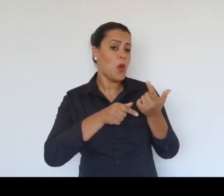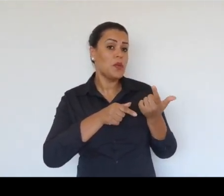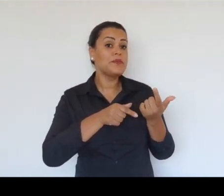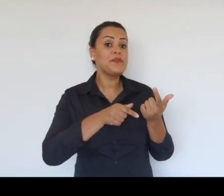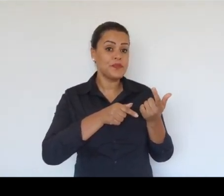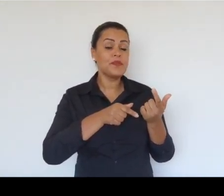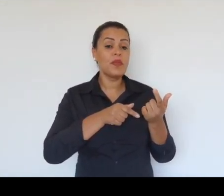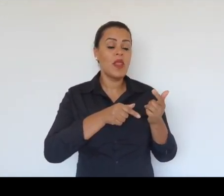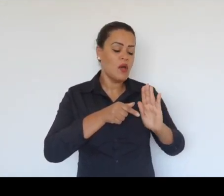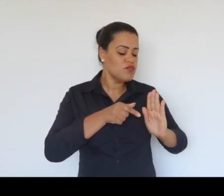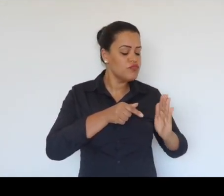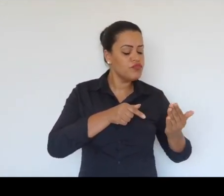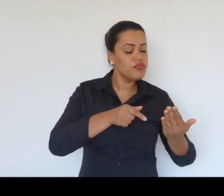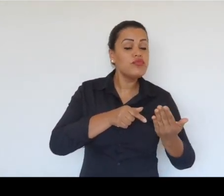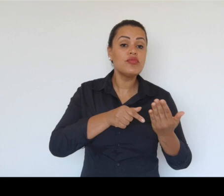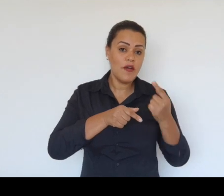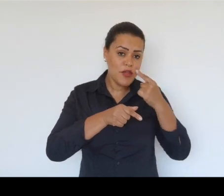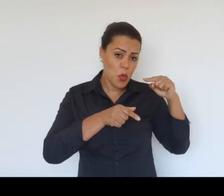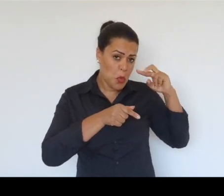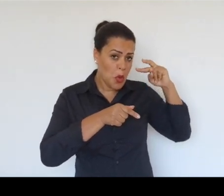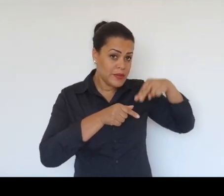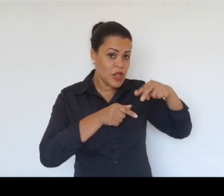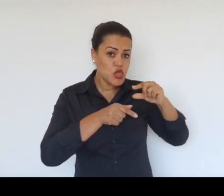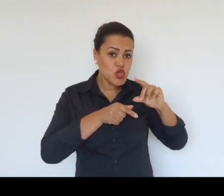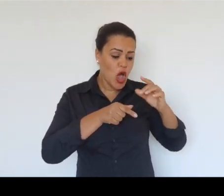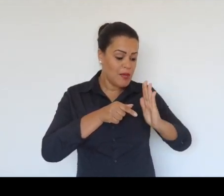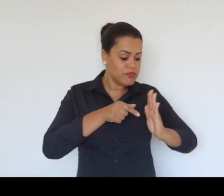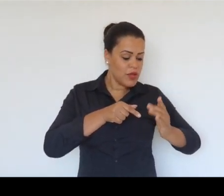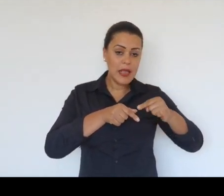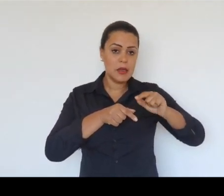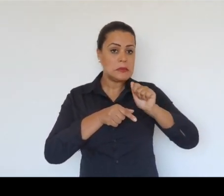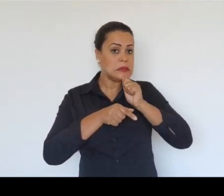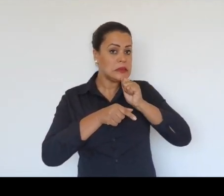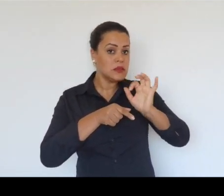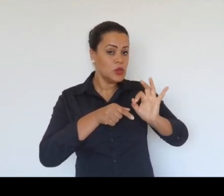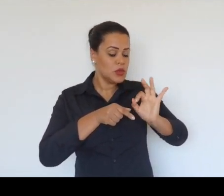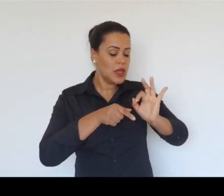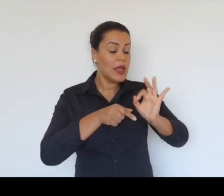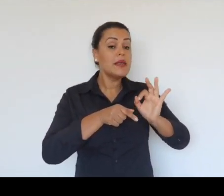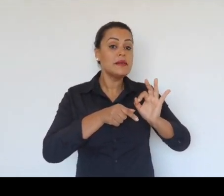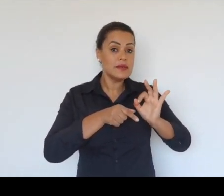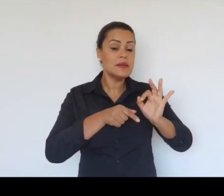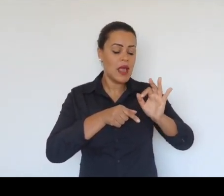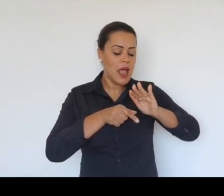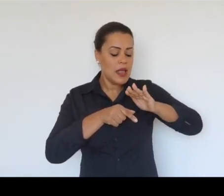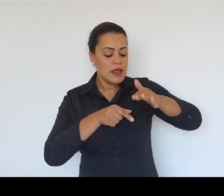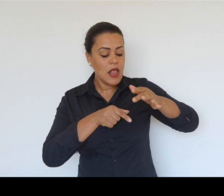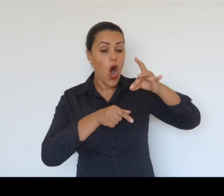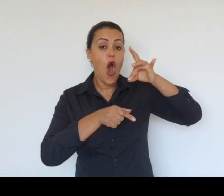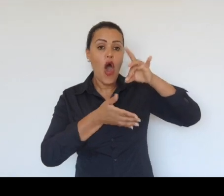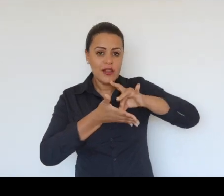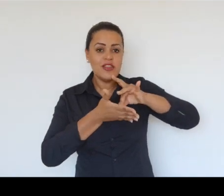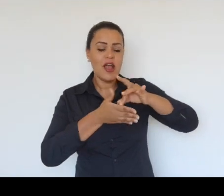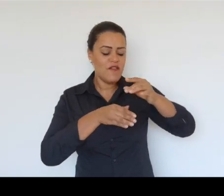restringe ao gume, como é o caso daqui, né? Dá para ver que só essa parte está polida. Essa parte ainda é superfície original,